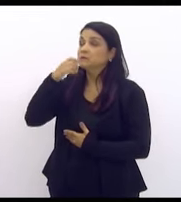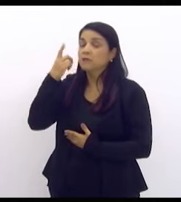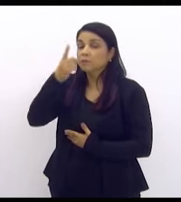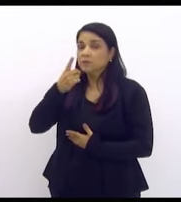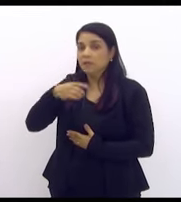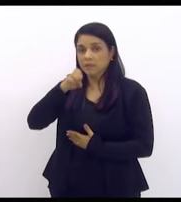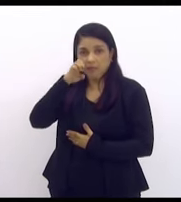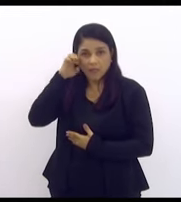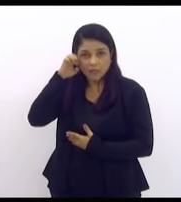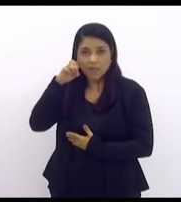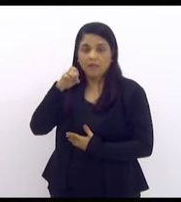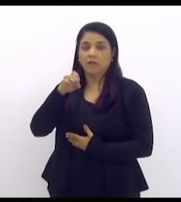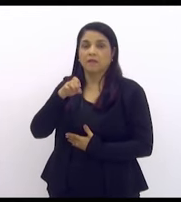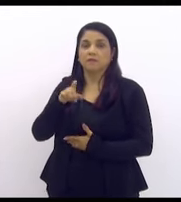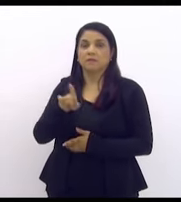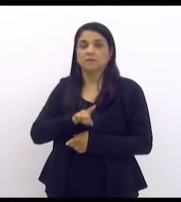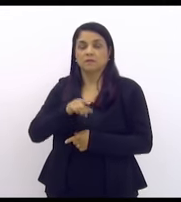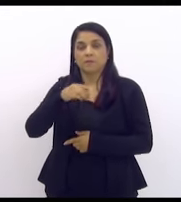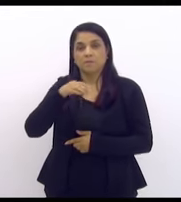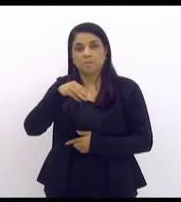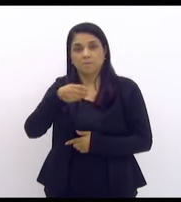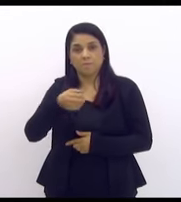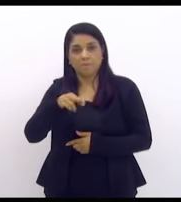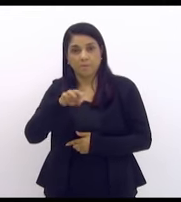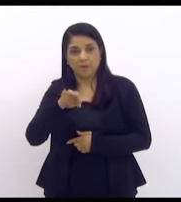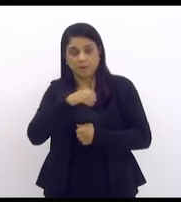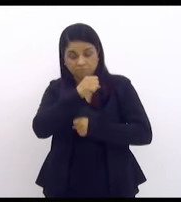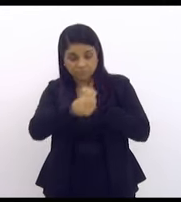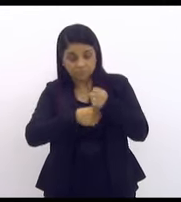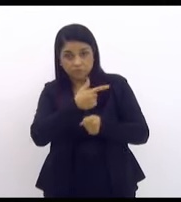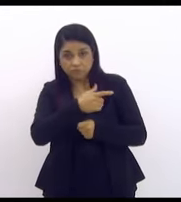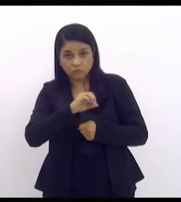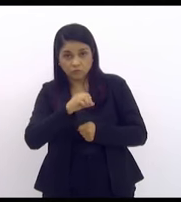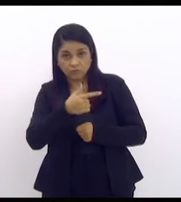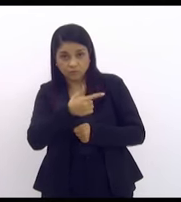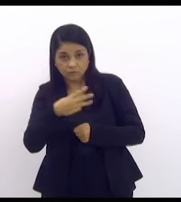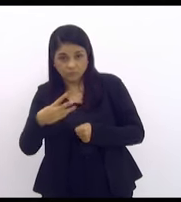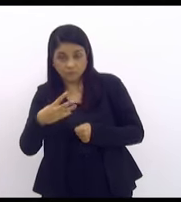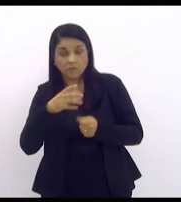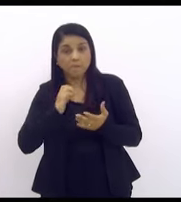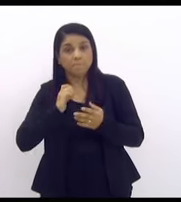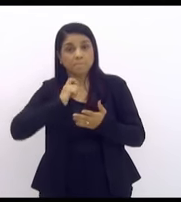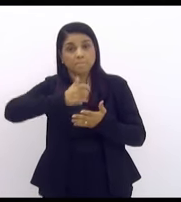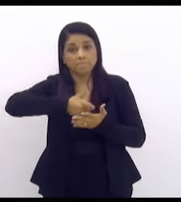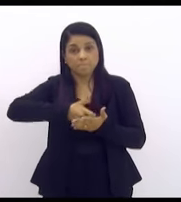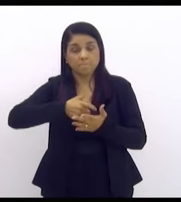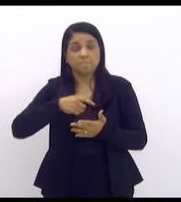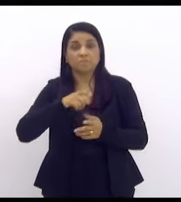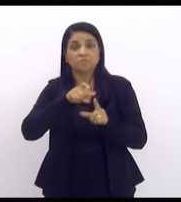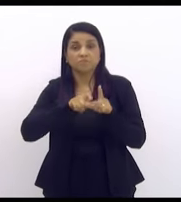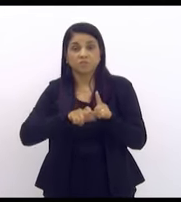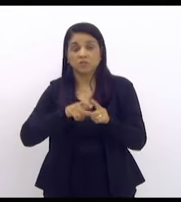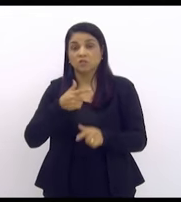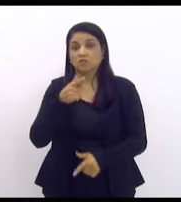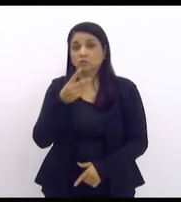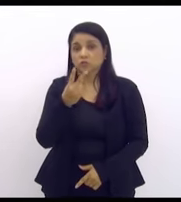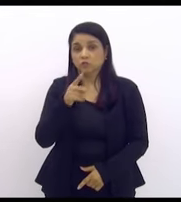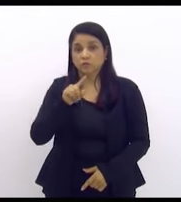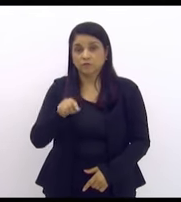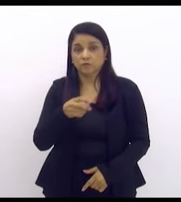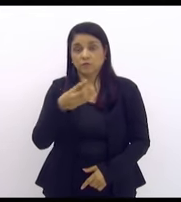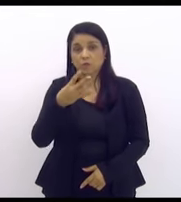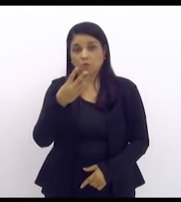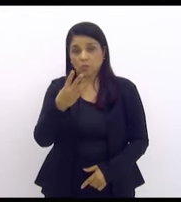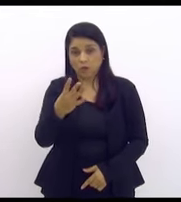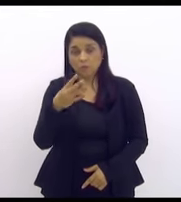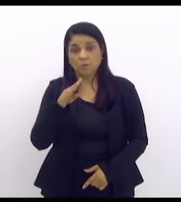que 2024 está previsto na LOA o pagamento do principal da dívida do Estado, que é 2,4 bilhões. E